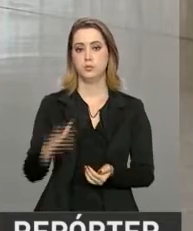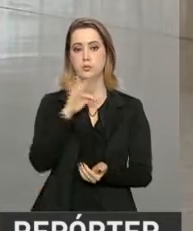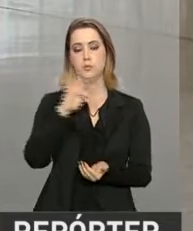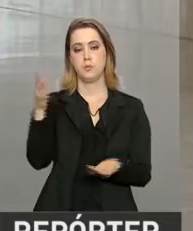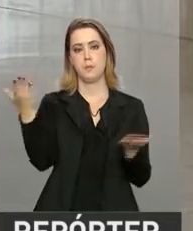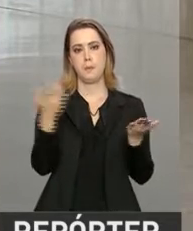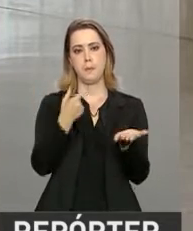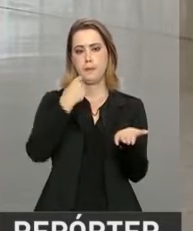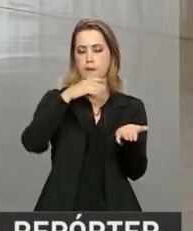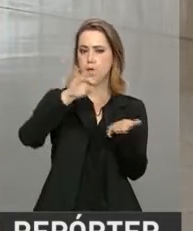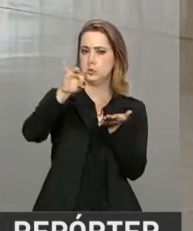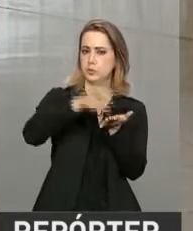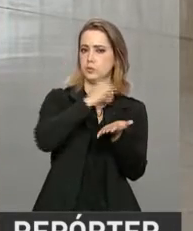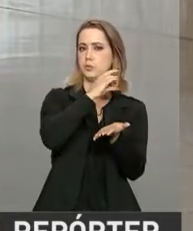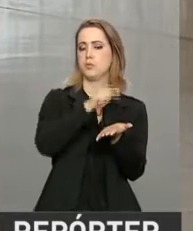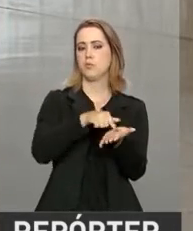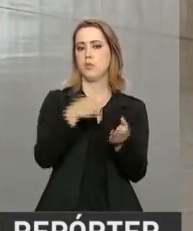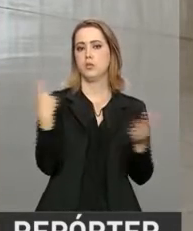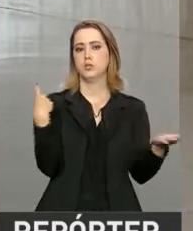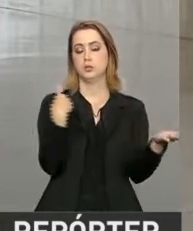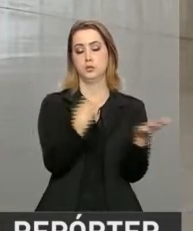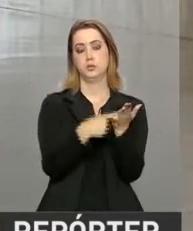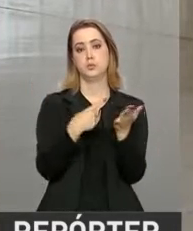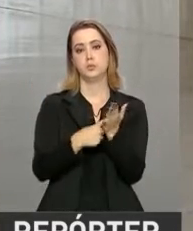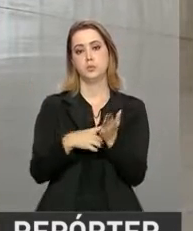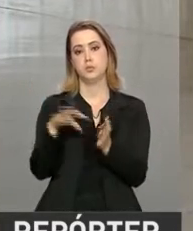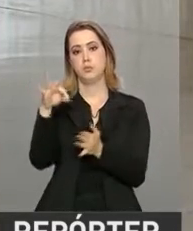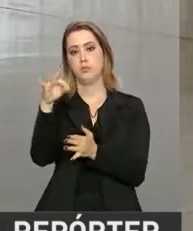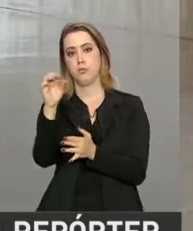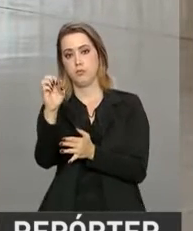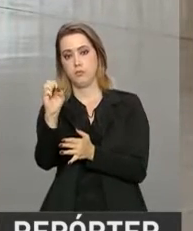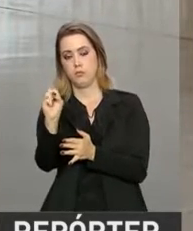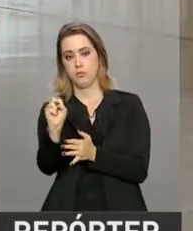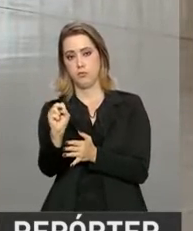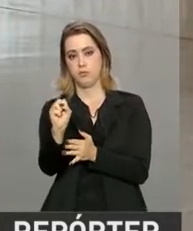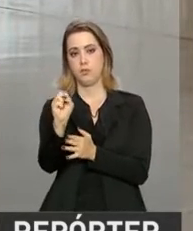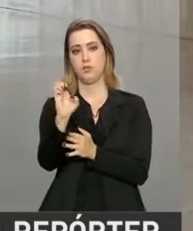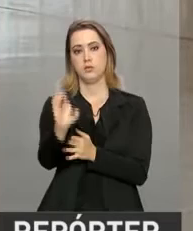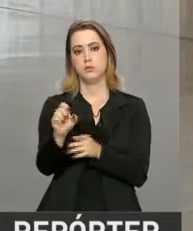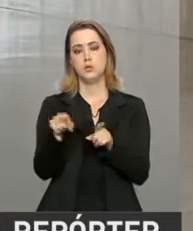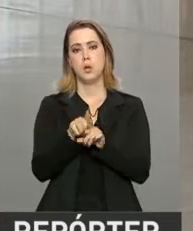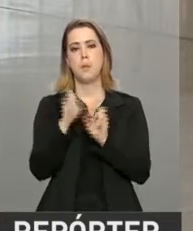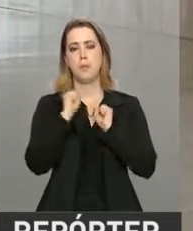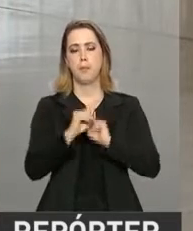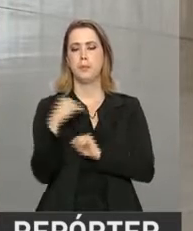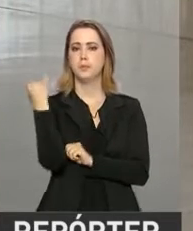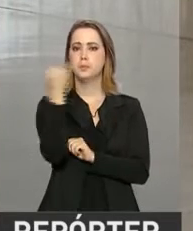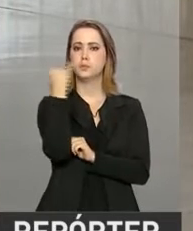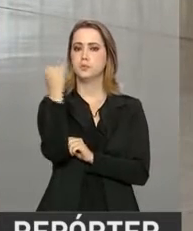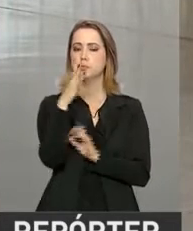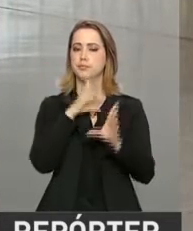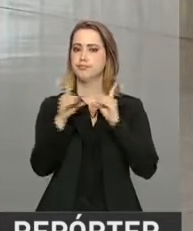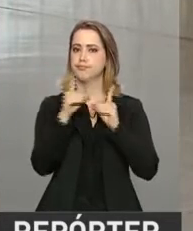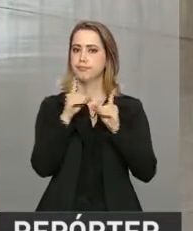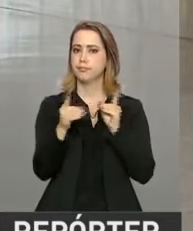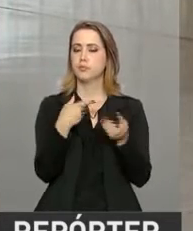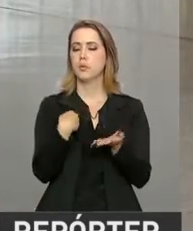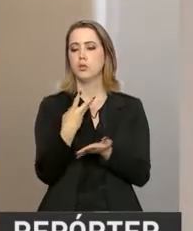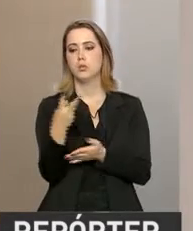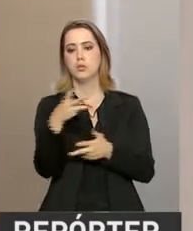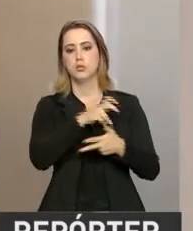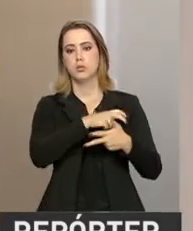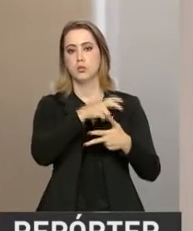o acordo com o tse o presidente michel temer falou sobre a importância do diálogo entre os poderes para desburocratizar a gestão do